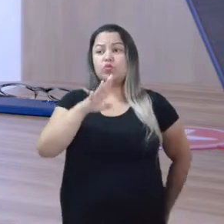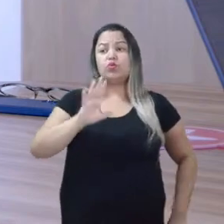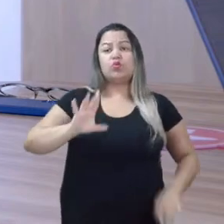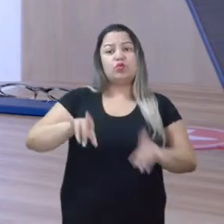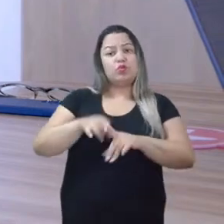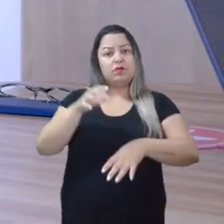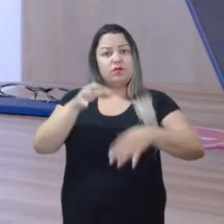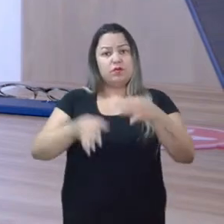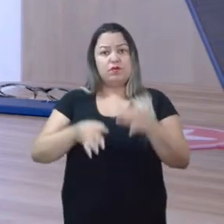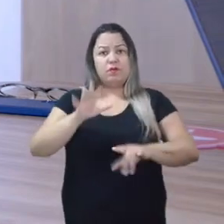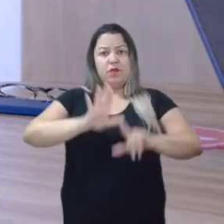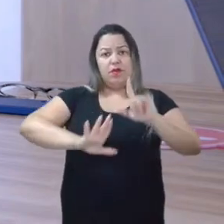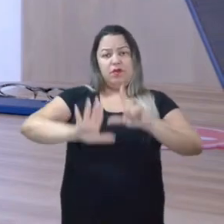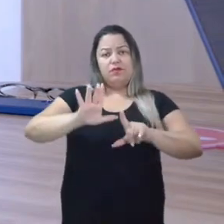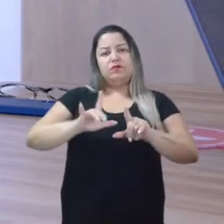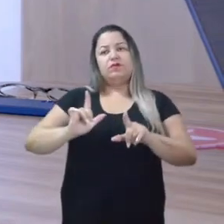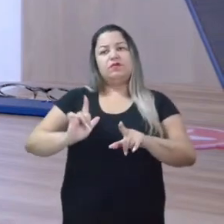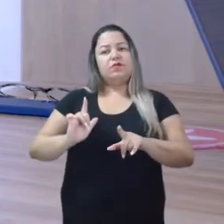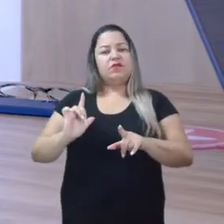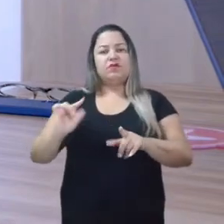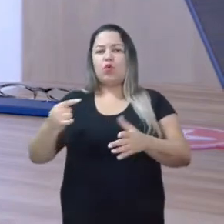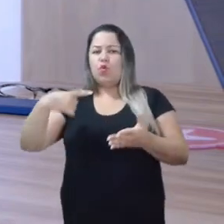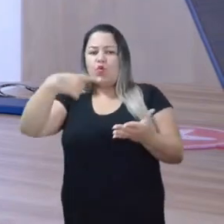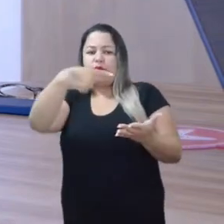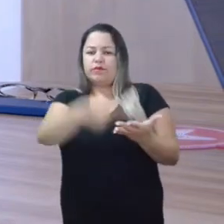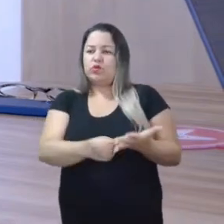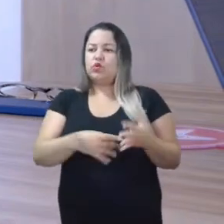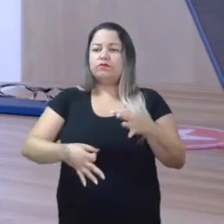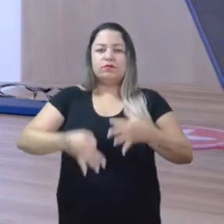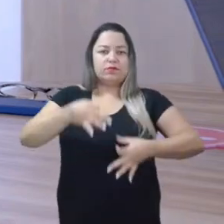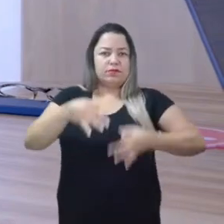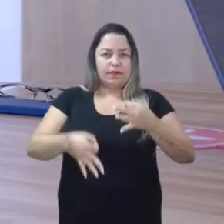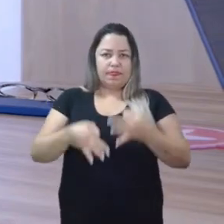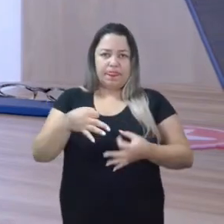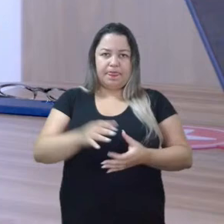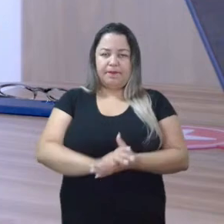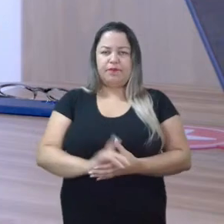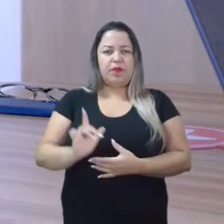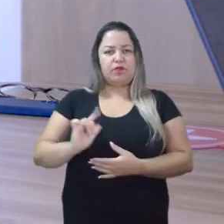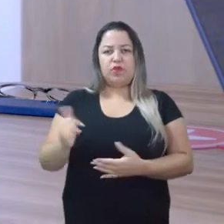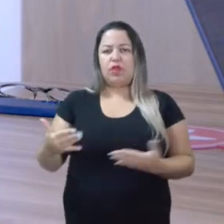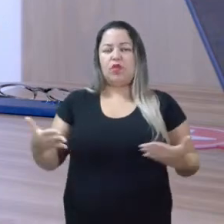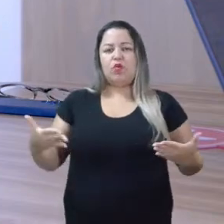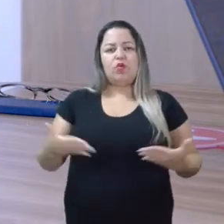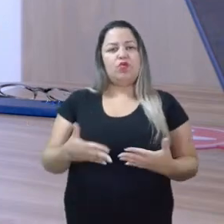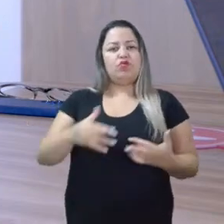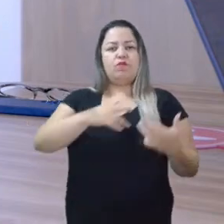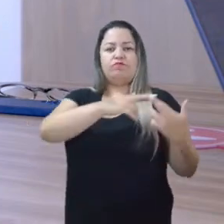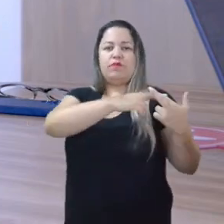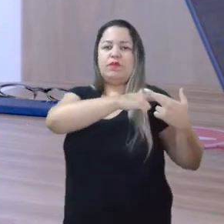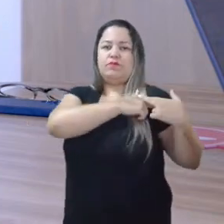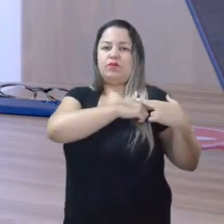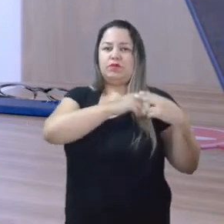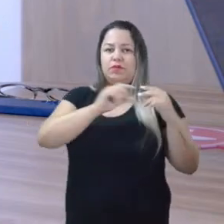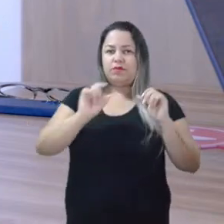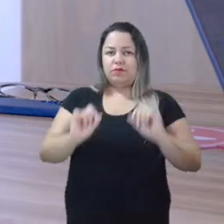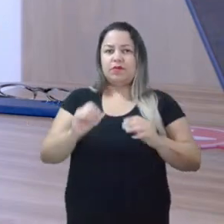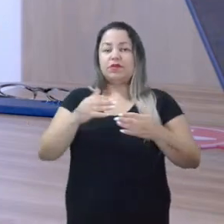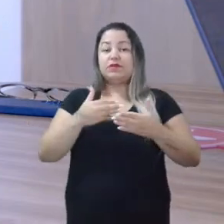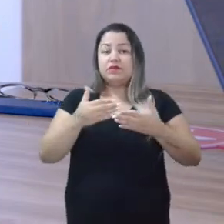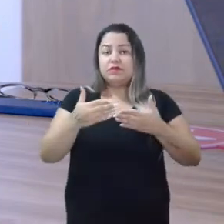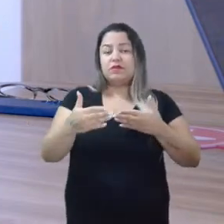plataforma descumprir essa decisão judicial. Perfeito. Então, ela não tem hoje uma responsabilidade de, inicialmente, por si